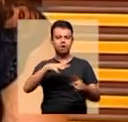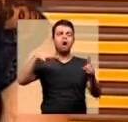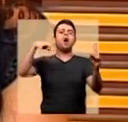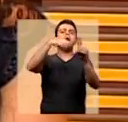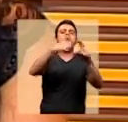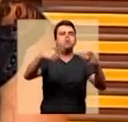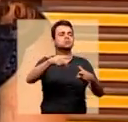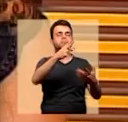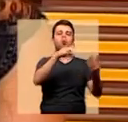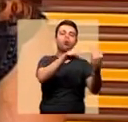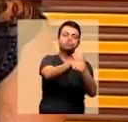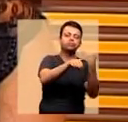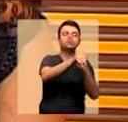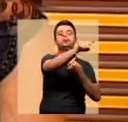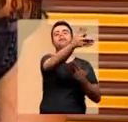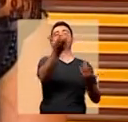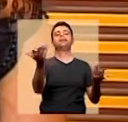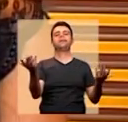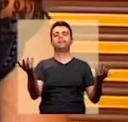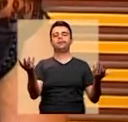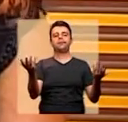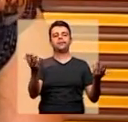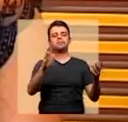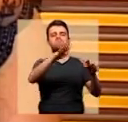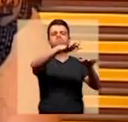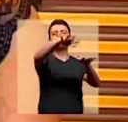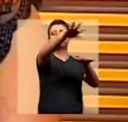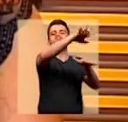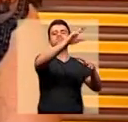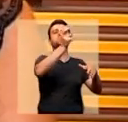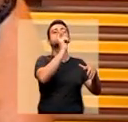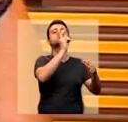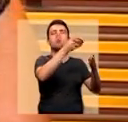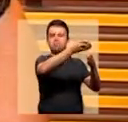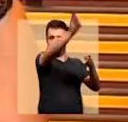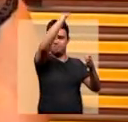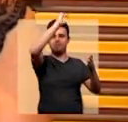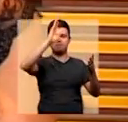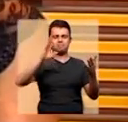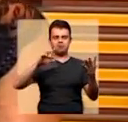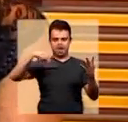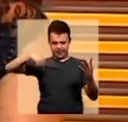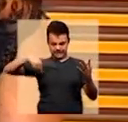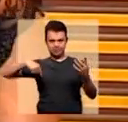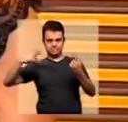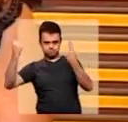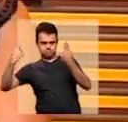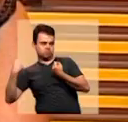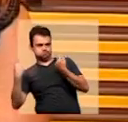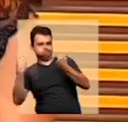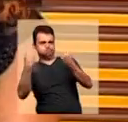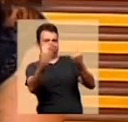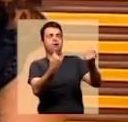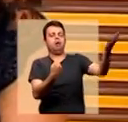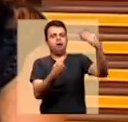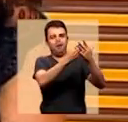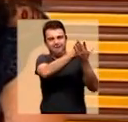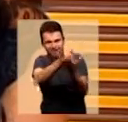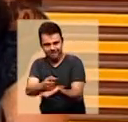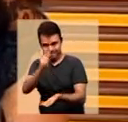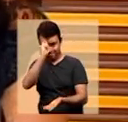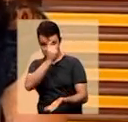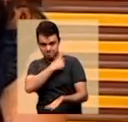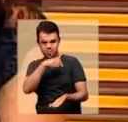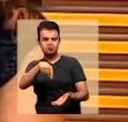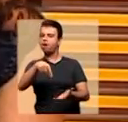aquele acidente que aconteceu na rodovia, mas no perímetro ali da parte de Mirassol, e que o resgate daqui acabou socorrendo e trazendo para cá